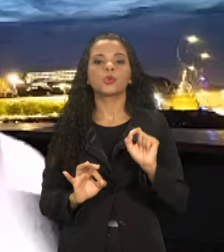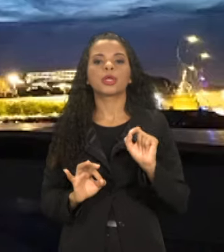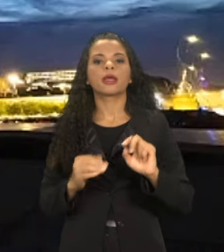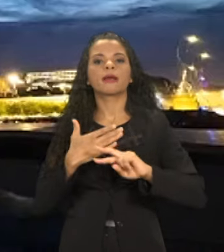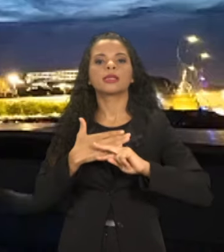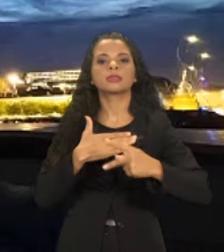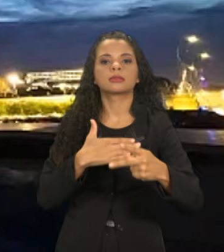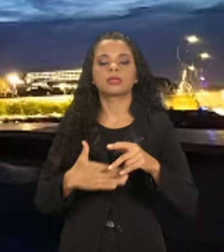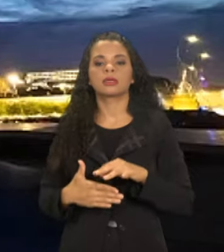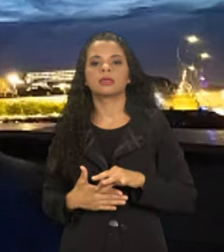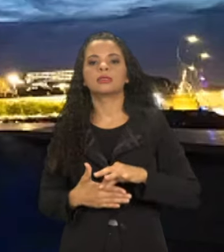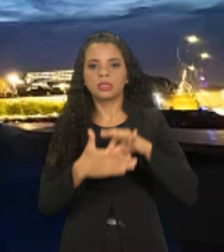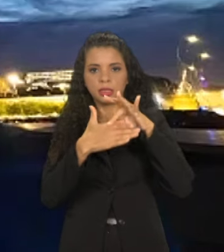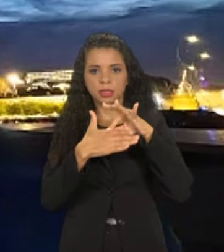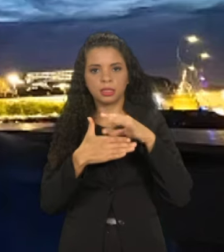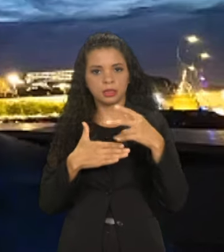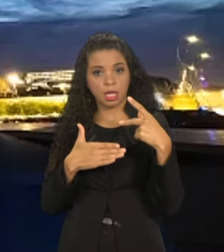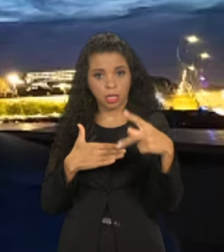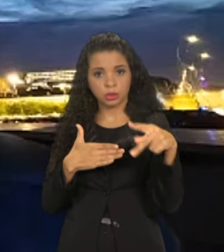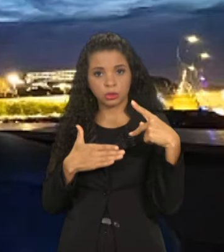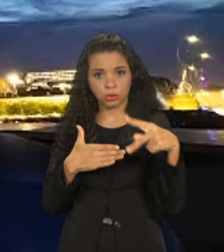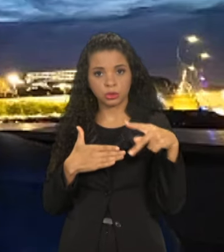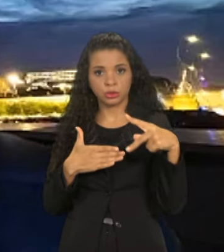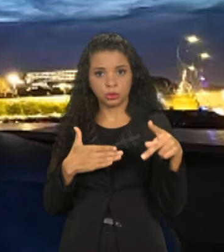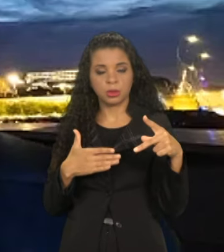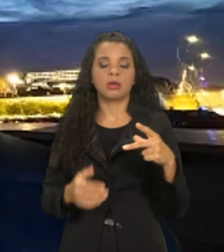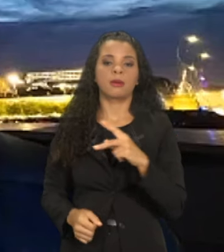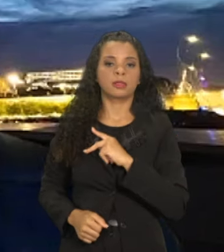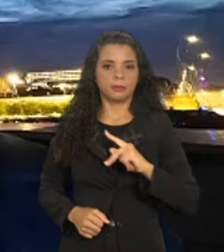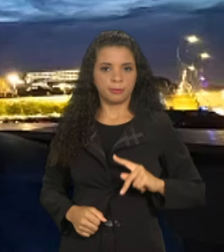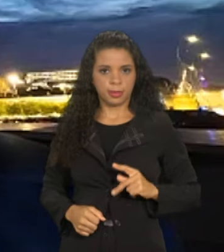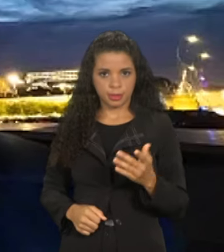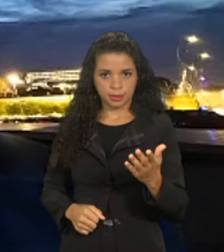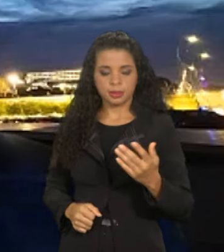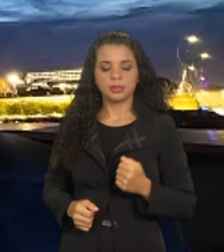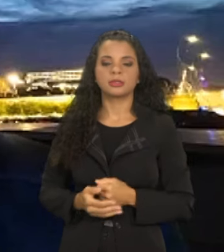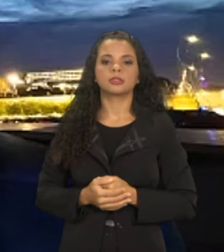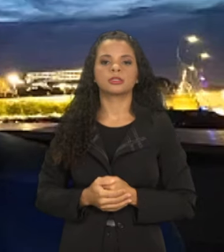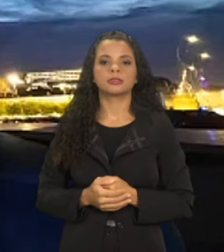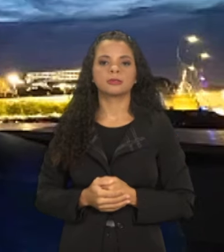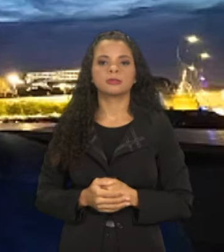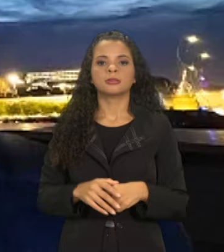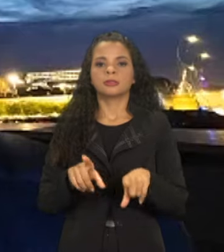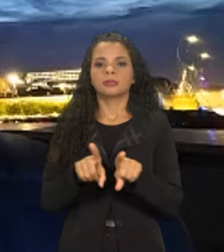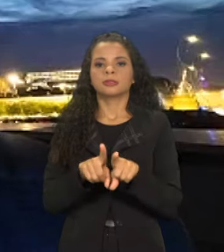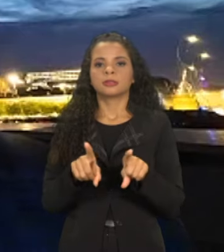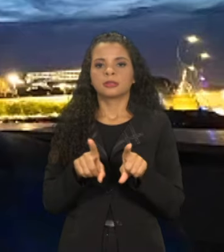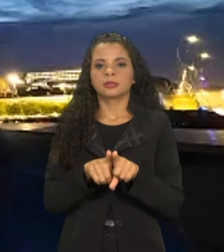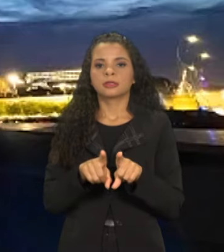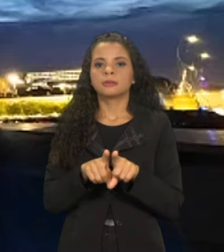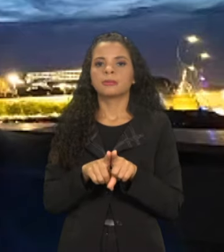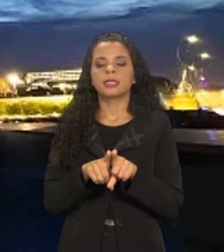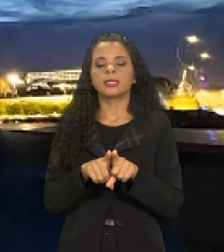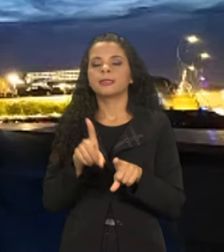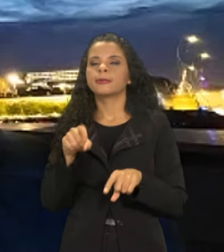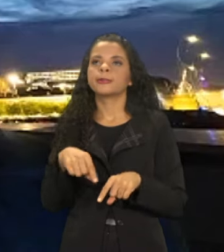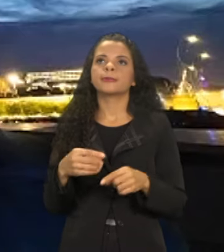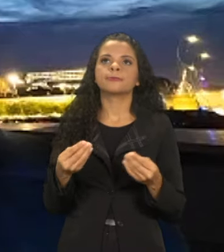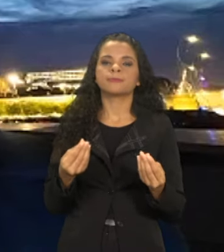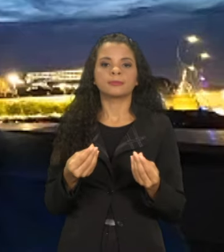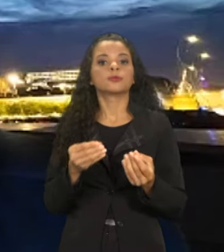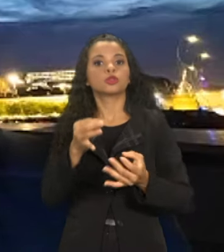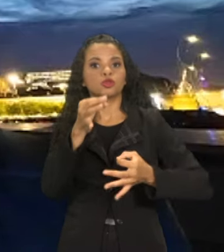também de Vossa Excelência, senhor presidente, e de uma dose não só de